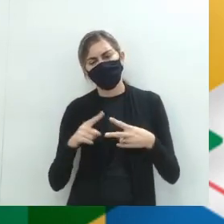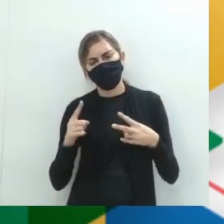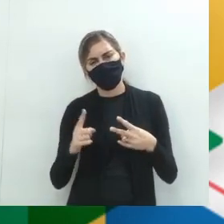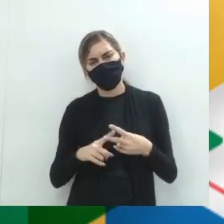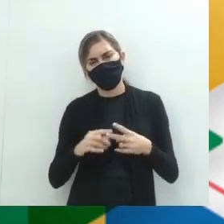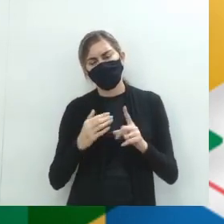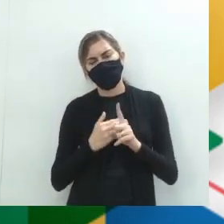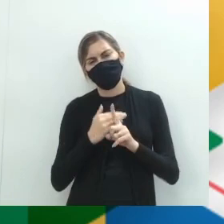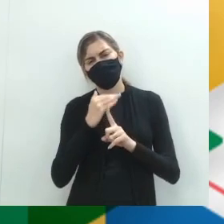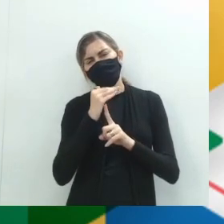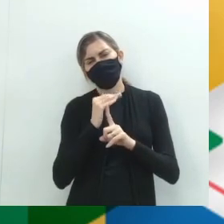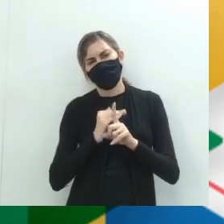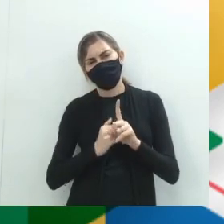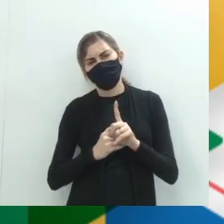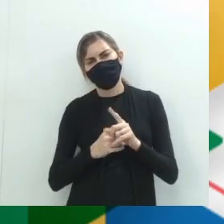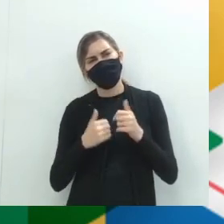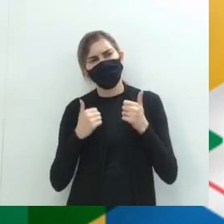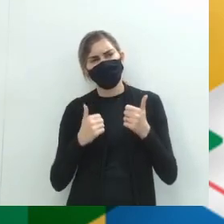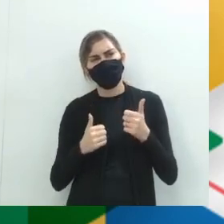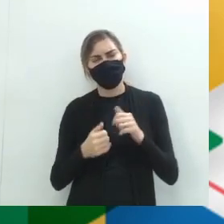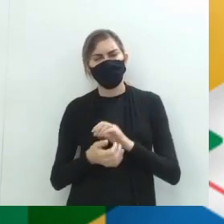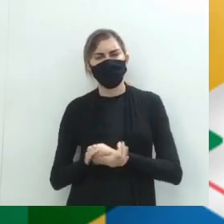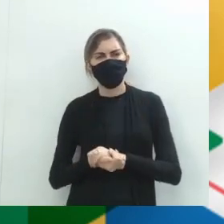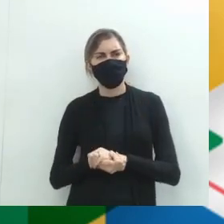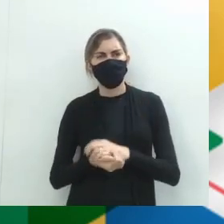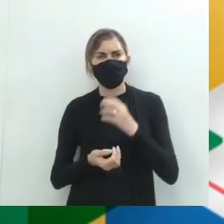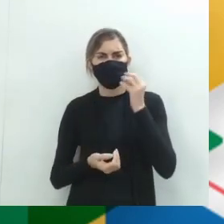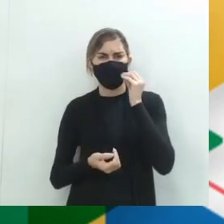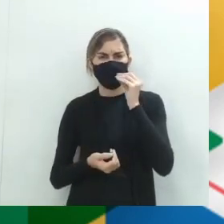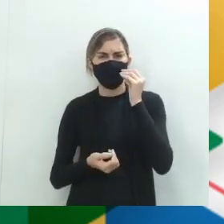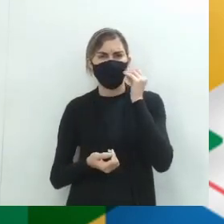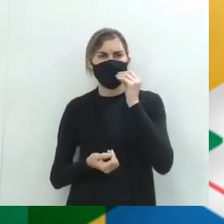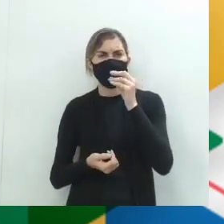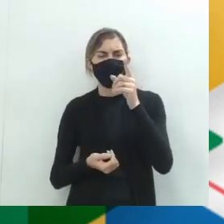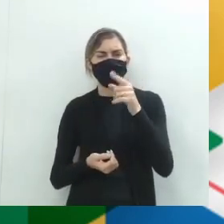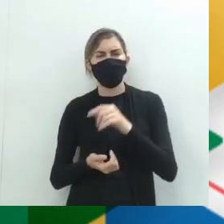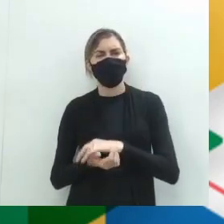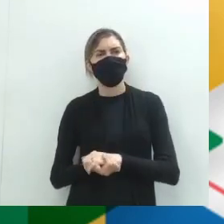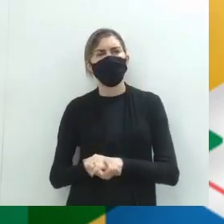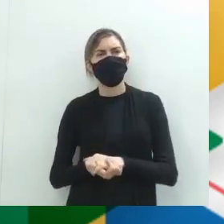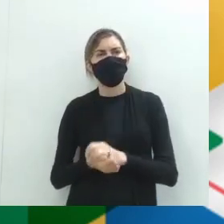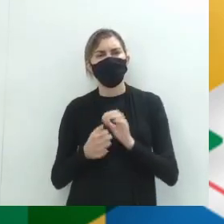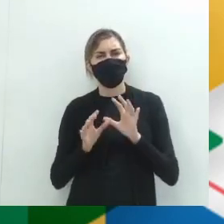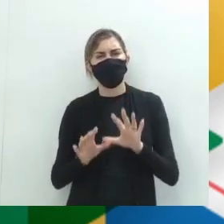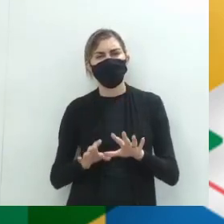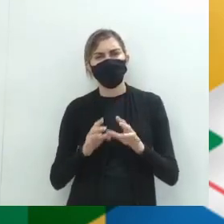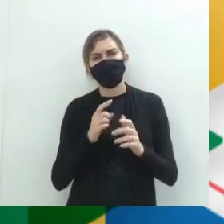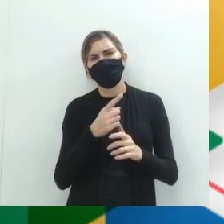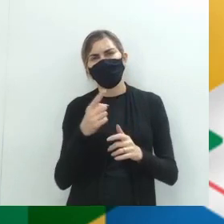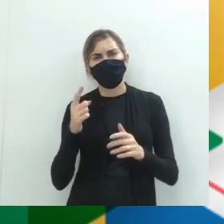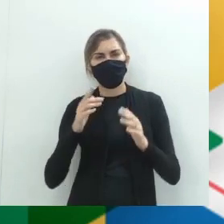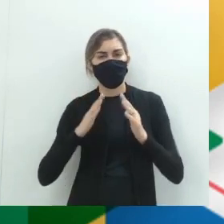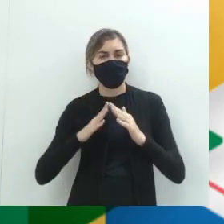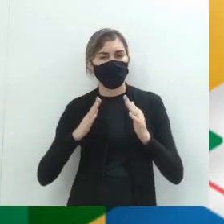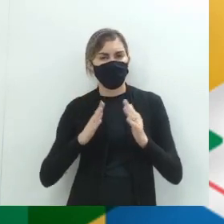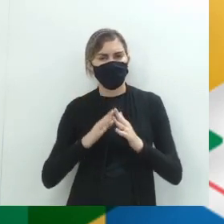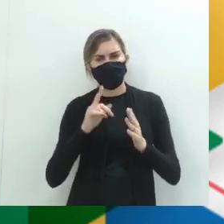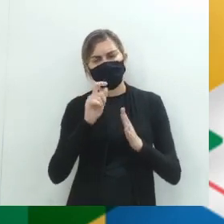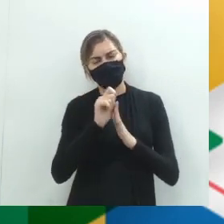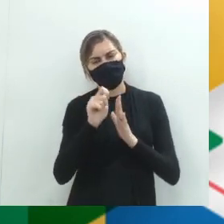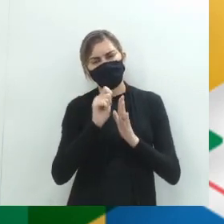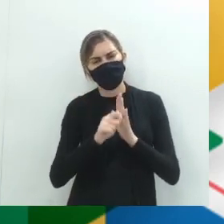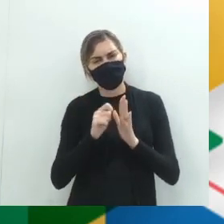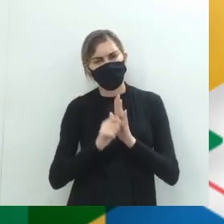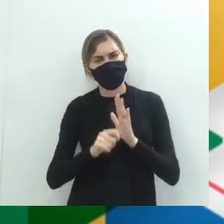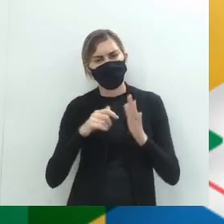duas temperaturas. Muito bem. Olha o desafio Nogueira ficando para casa. Tu vai